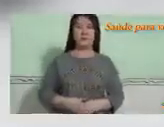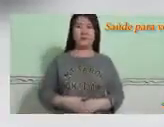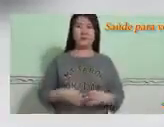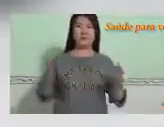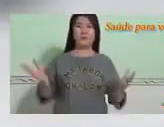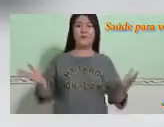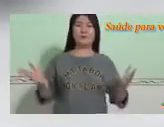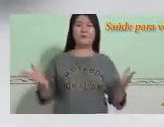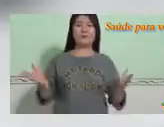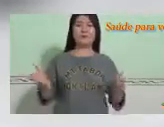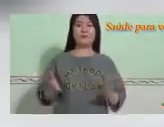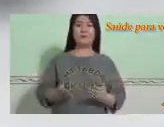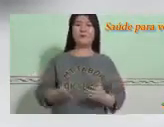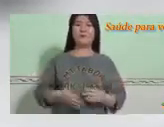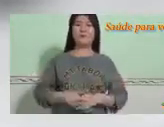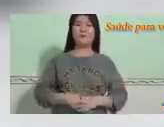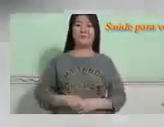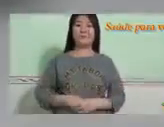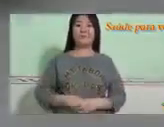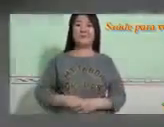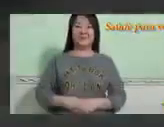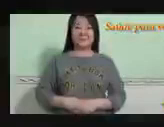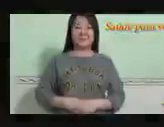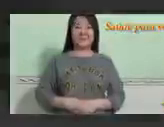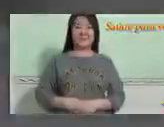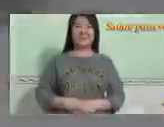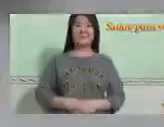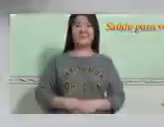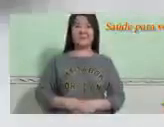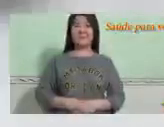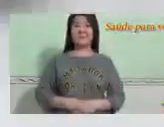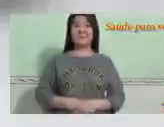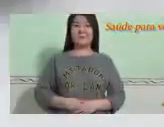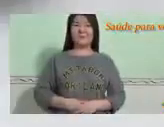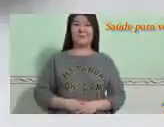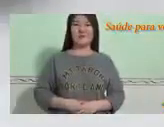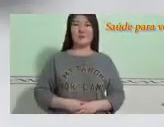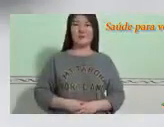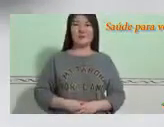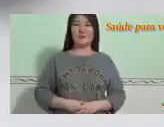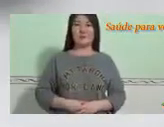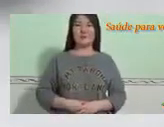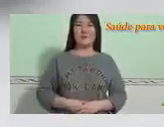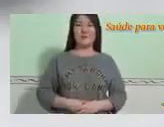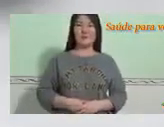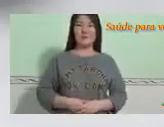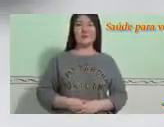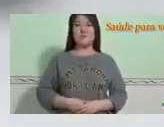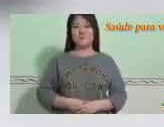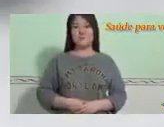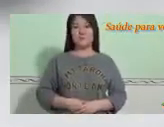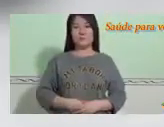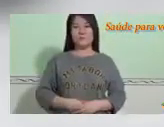fatores genéticos, vírgula, pessoas que têm história deste tipo de demência na família são mais propensas a